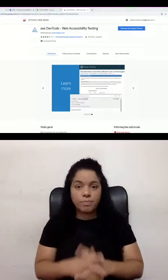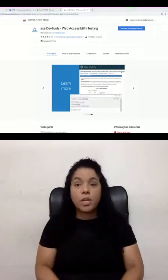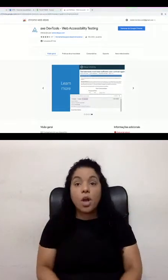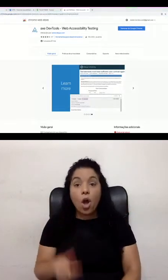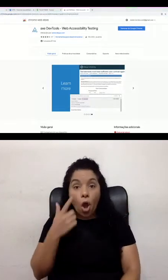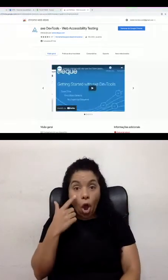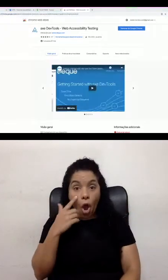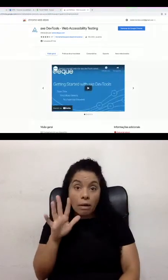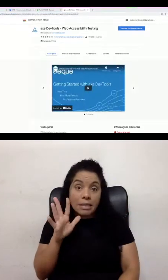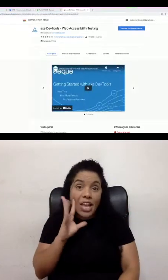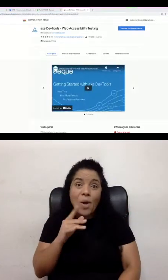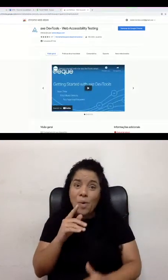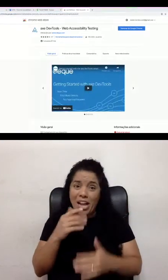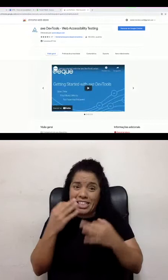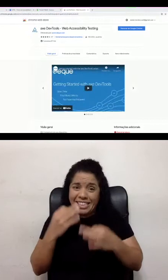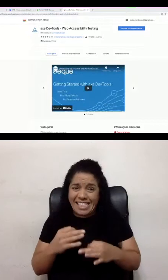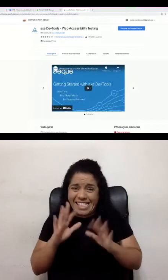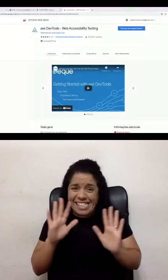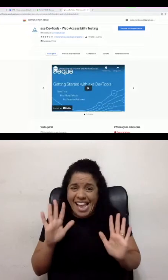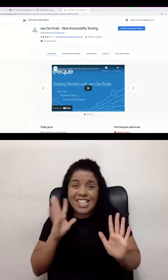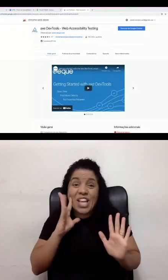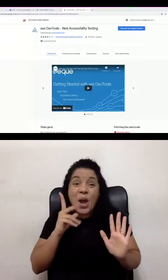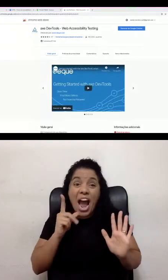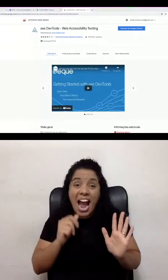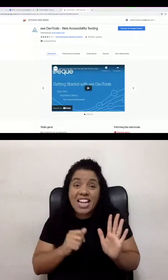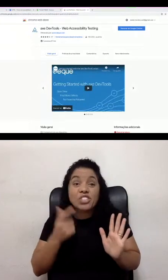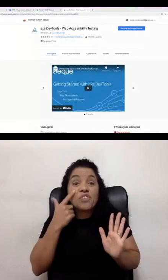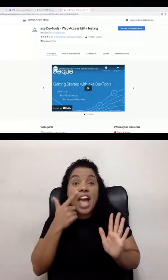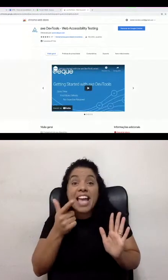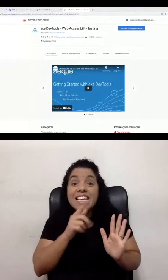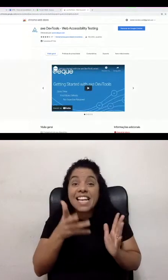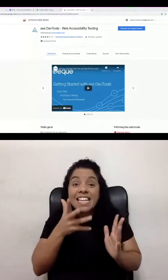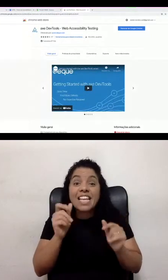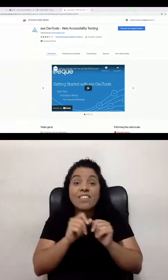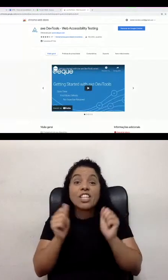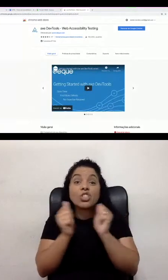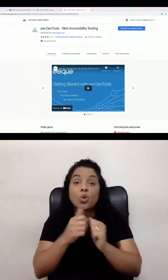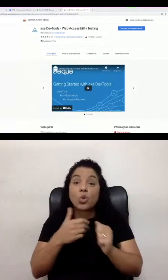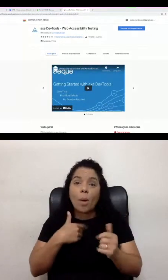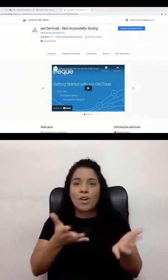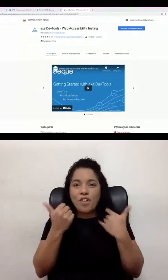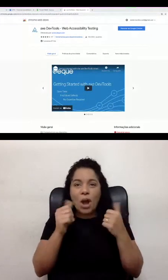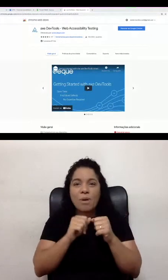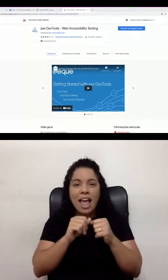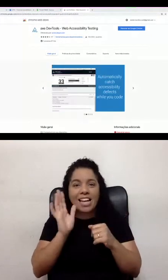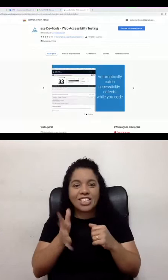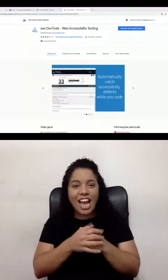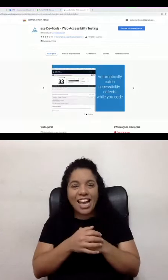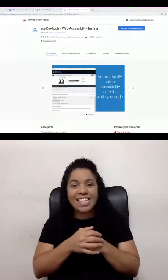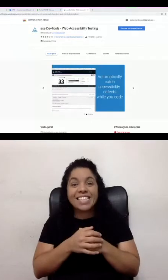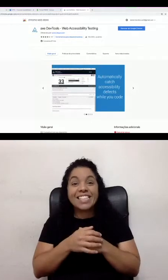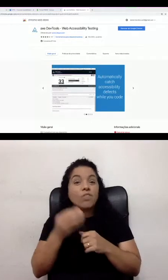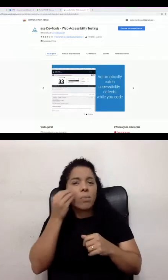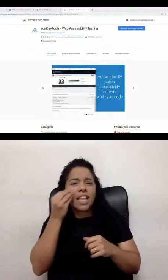Ó, eu acho que eu tô no lugar certo. Vê aí, galera. Quem quiser fazer junto comigo, vamos lá. Vamos testar já essa web